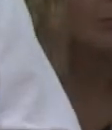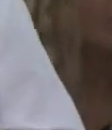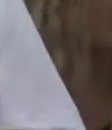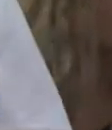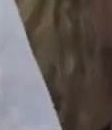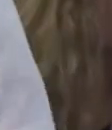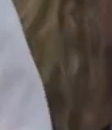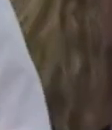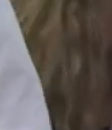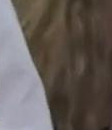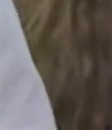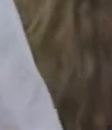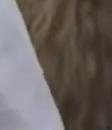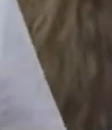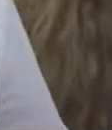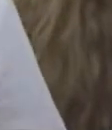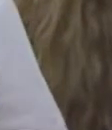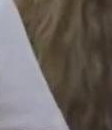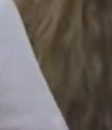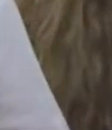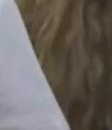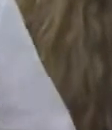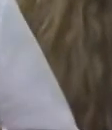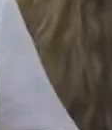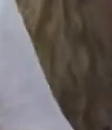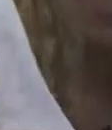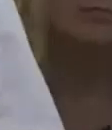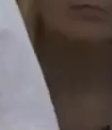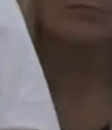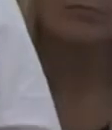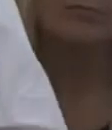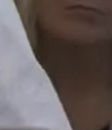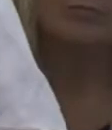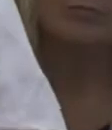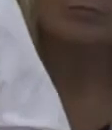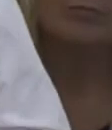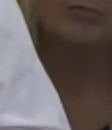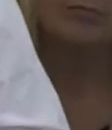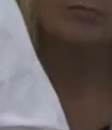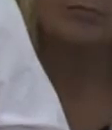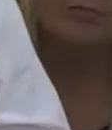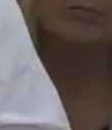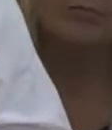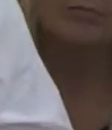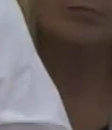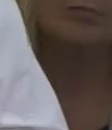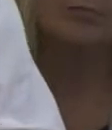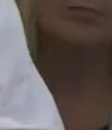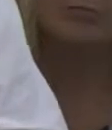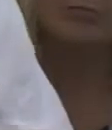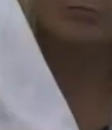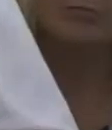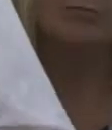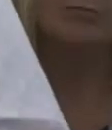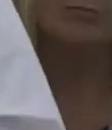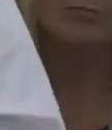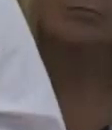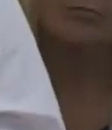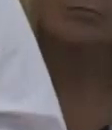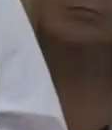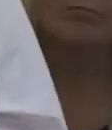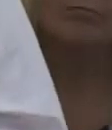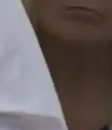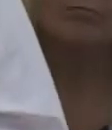infantil, que deve sim, de fato, ser erradicado. Mas nós entendemos sim que muitas pessoas